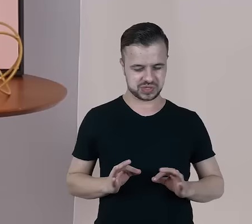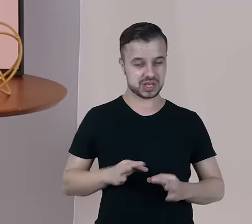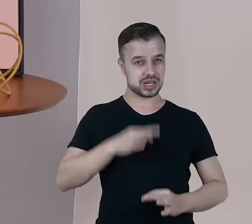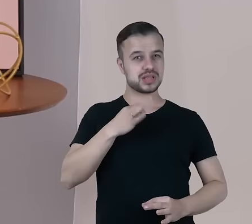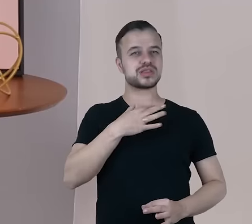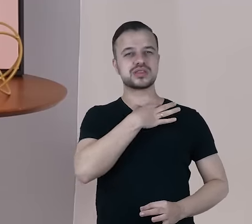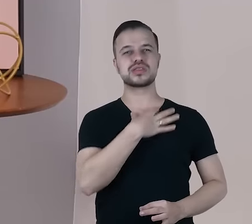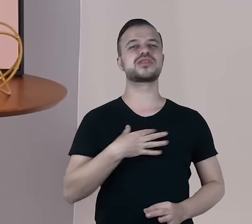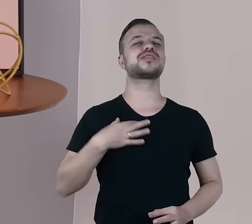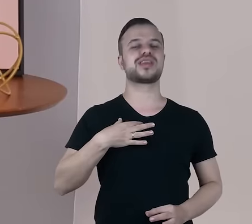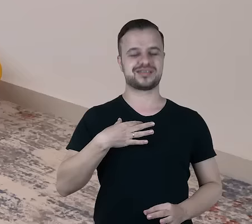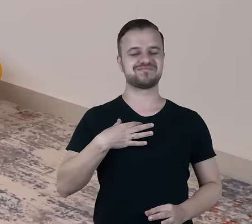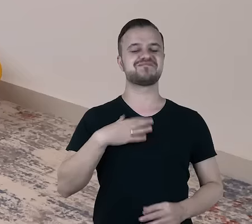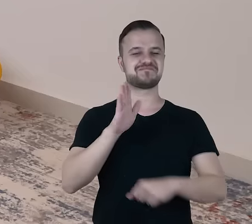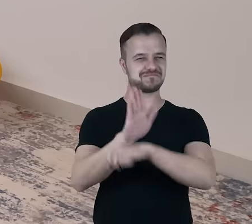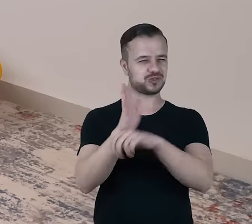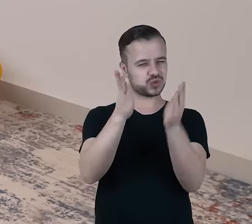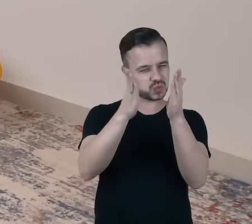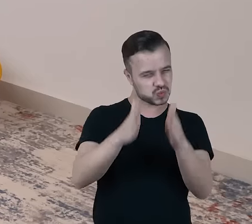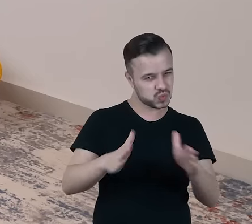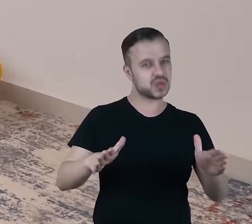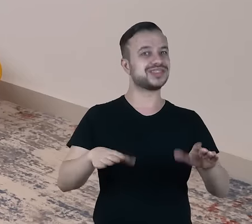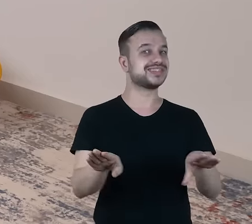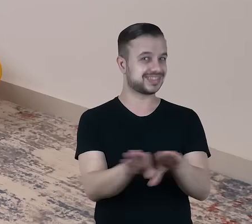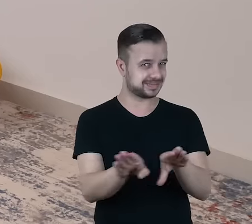isso vai ajudar a marcar ainda mais a cintura.